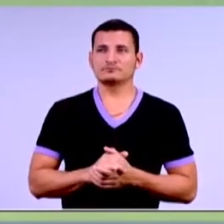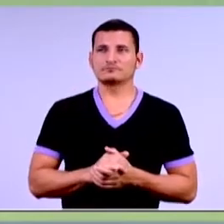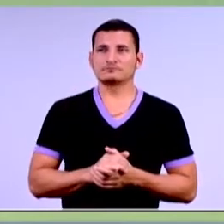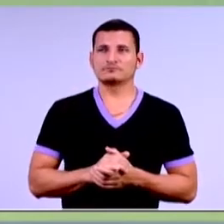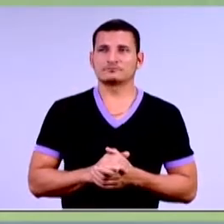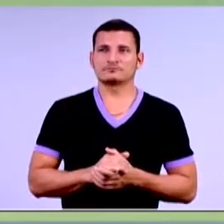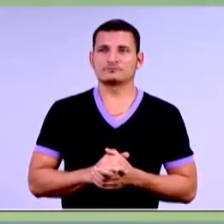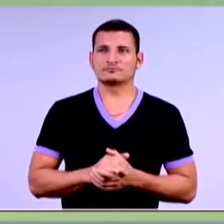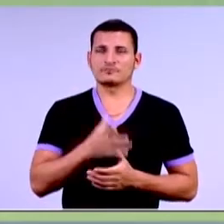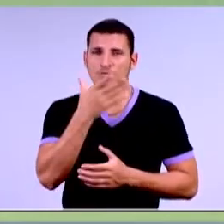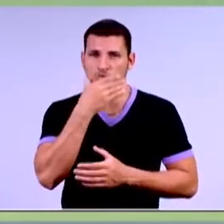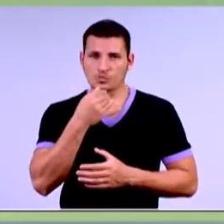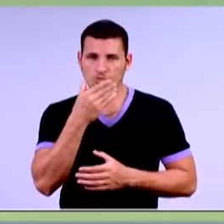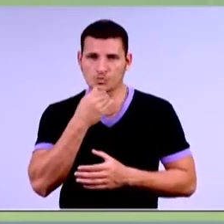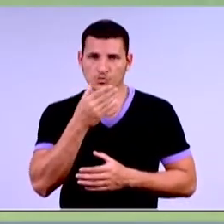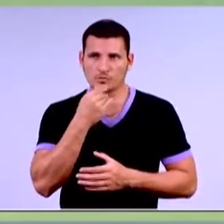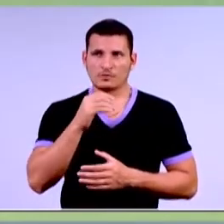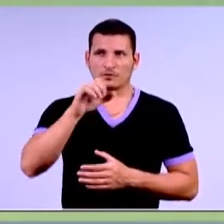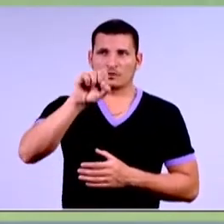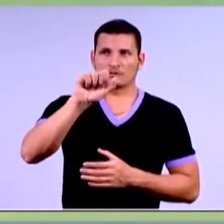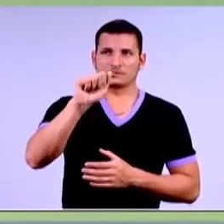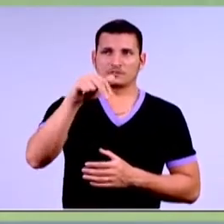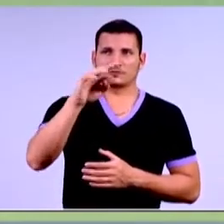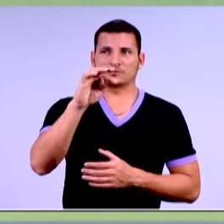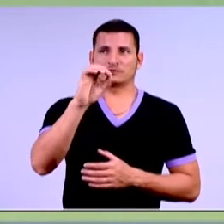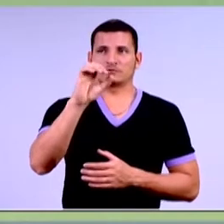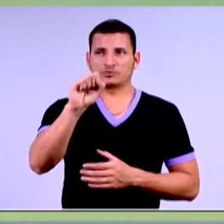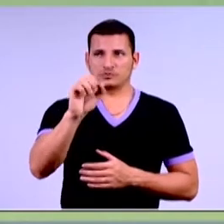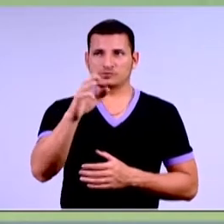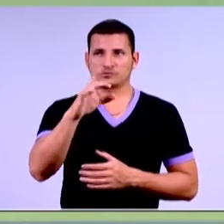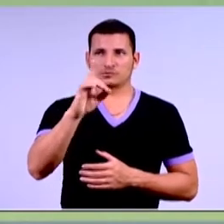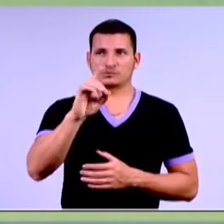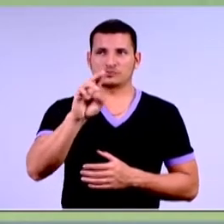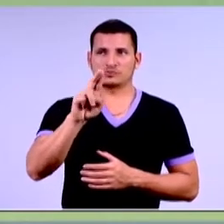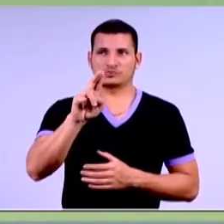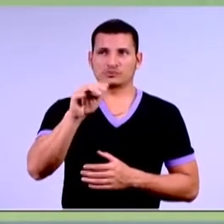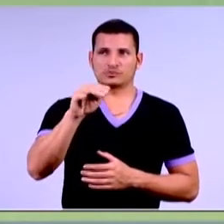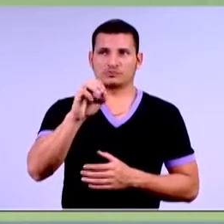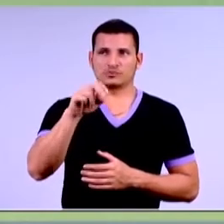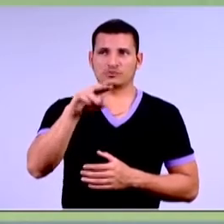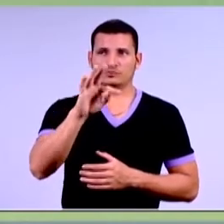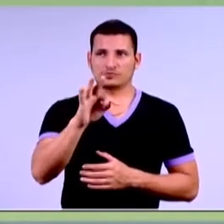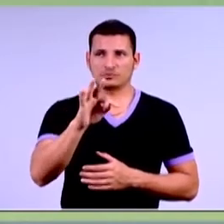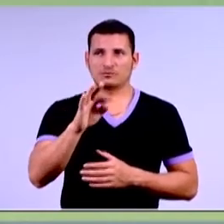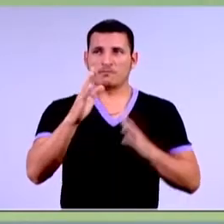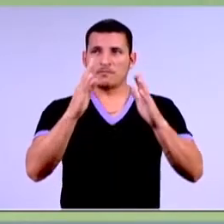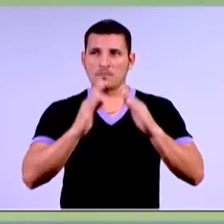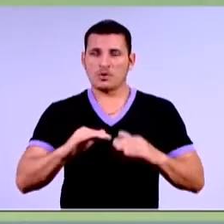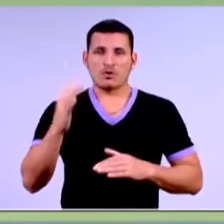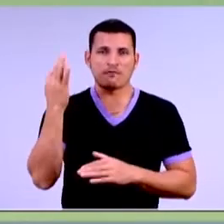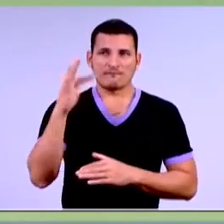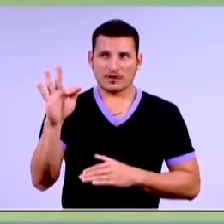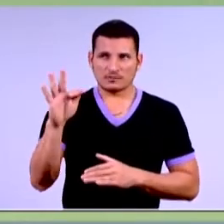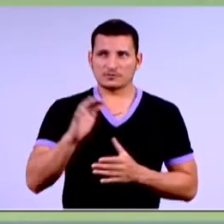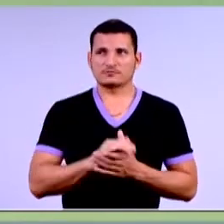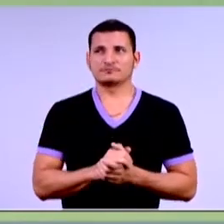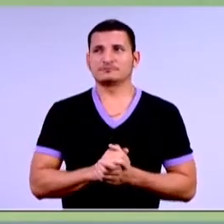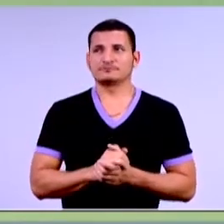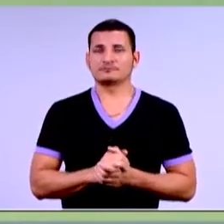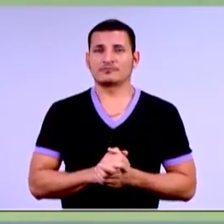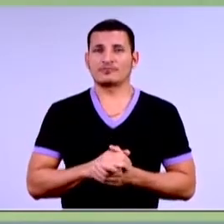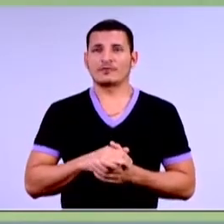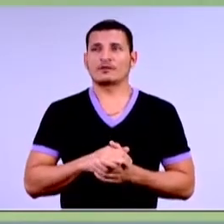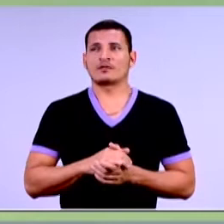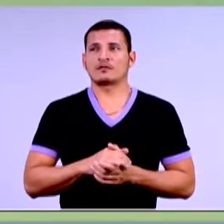morou na frança e criei em tese ele criou olha que o adn e de 14 bis ele